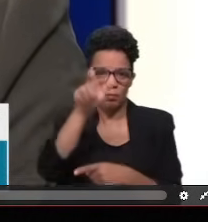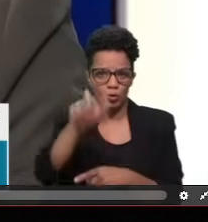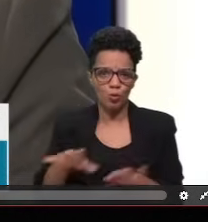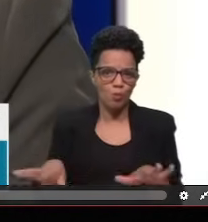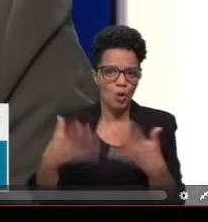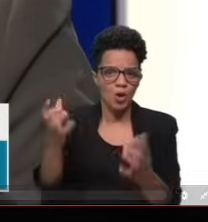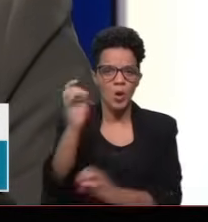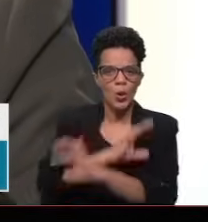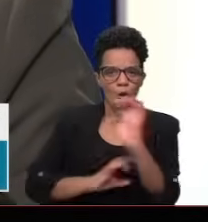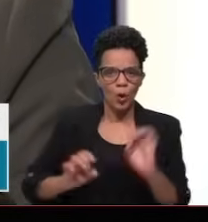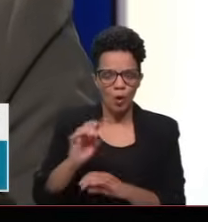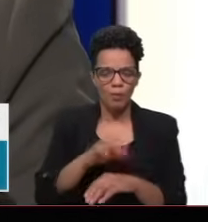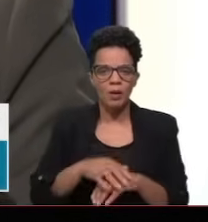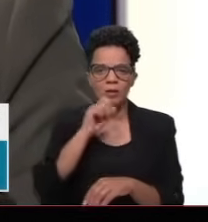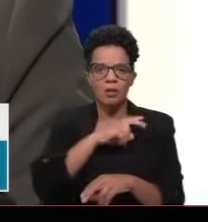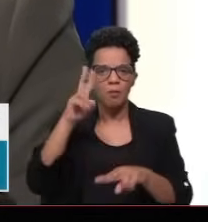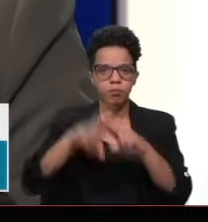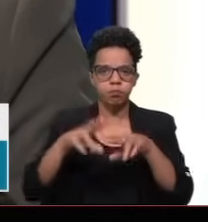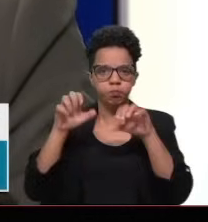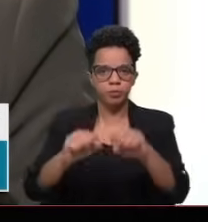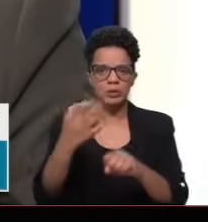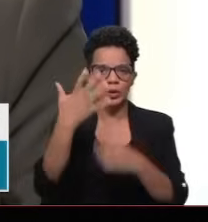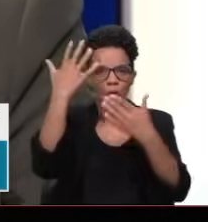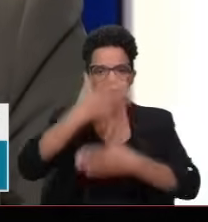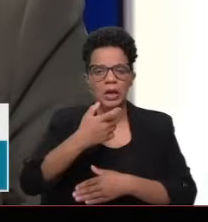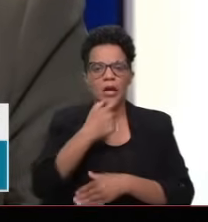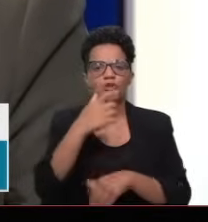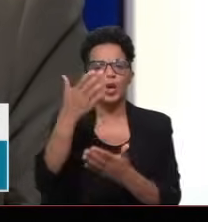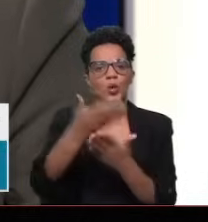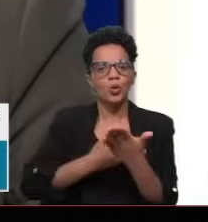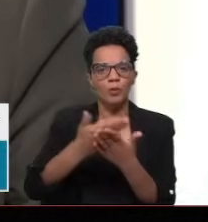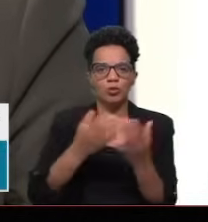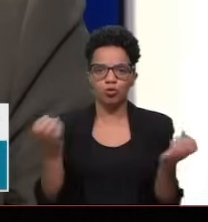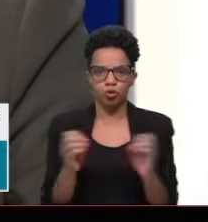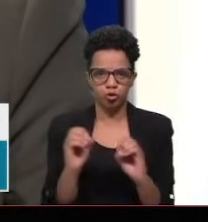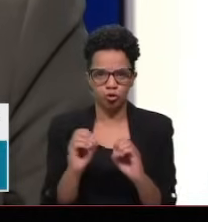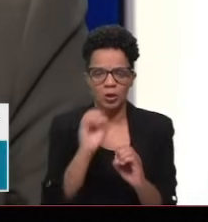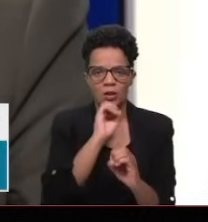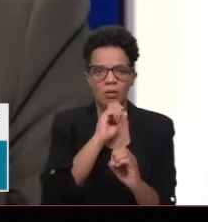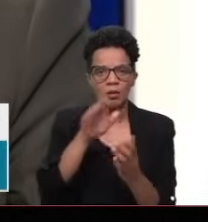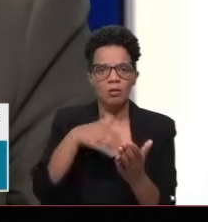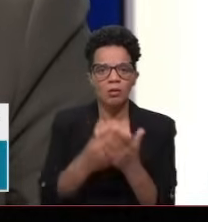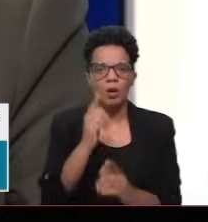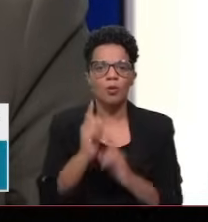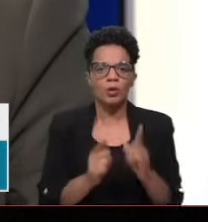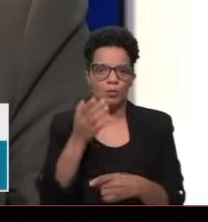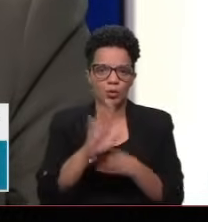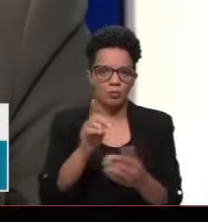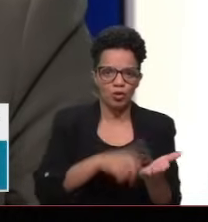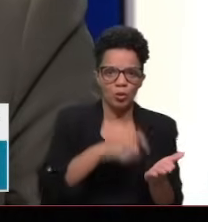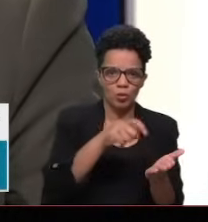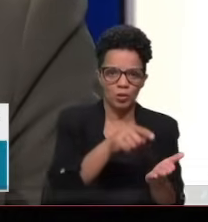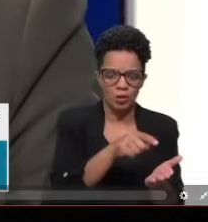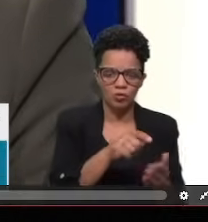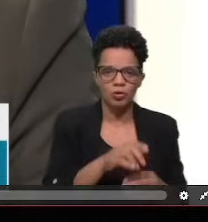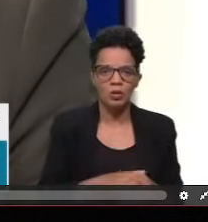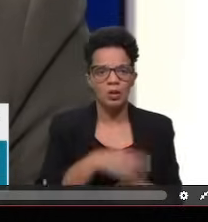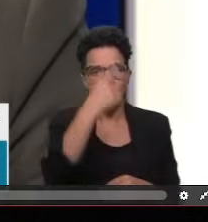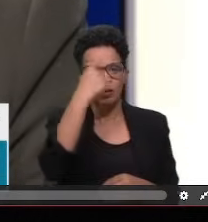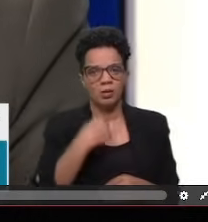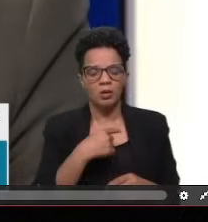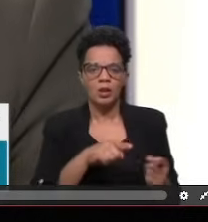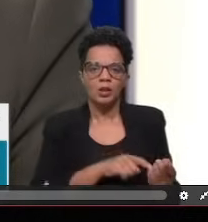Europa possa ser detida até dias se não tiver consigo os documentos Isto pode levar como acontece n outros países como os Estados Unidos a perfis